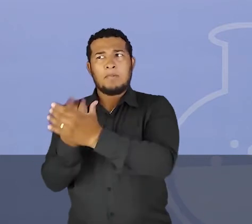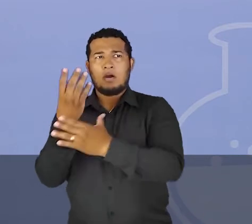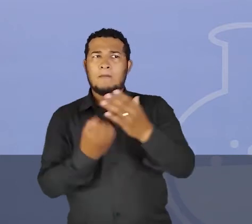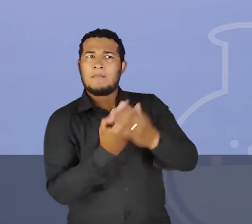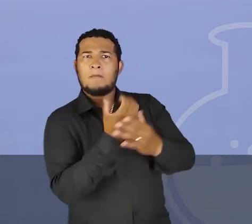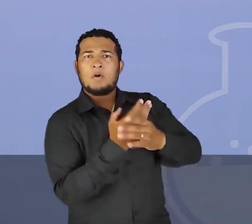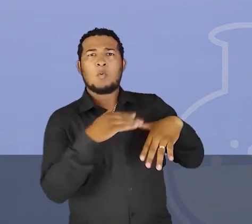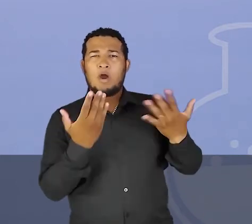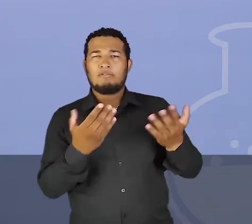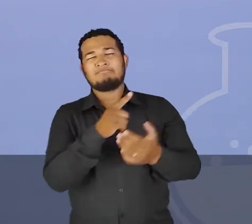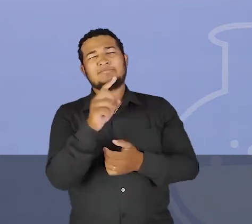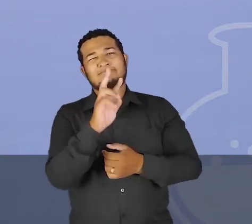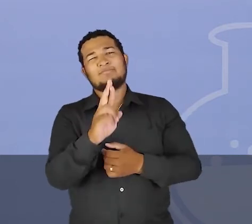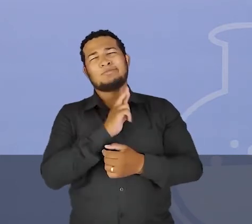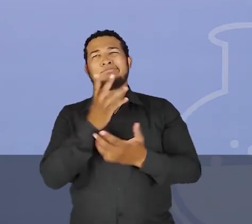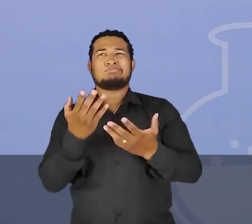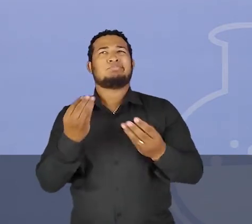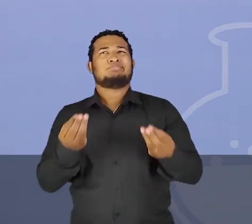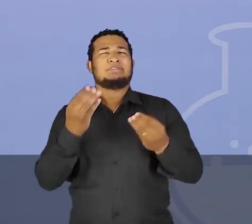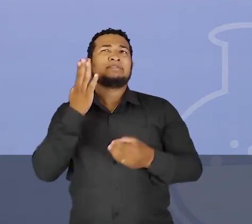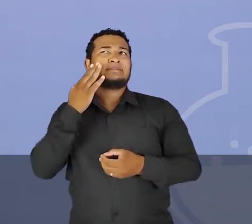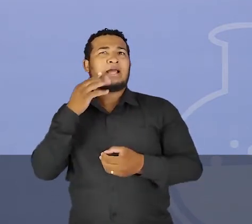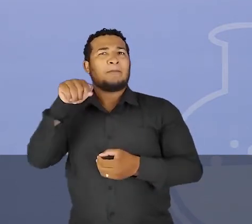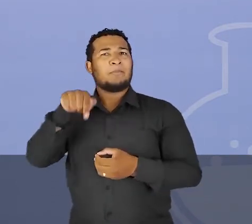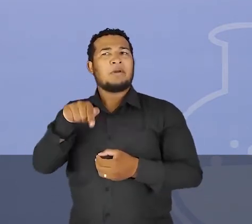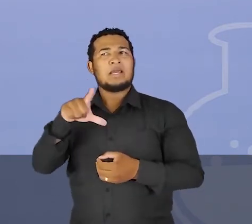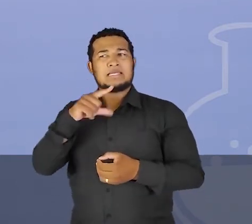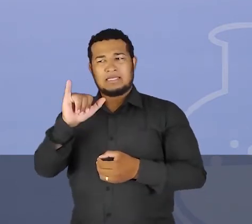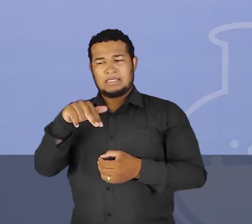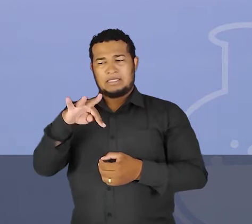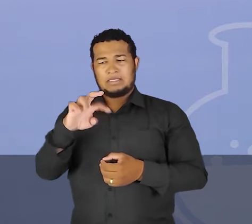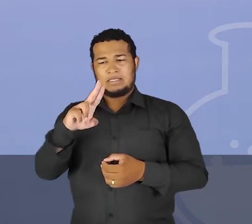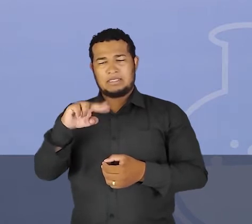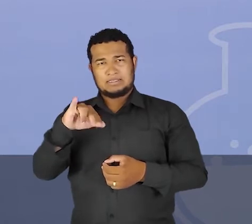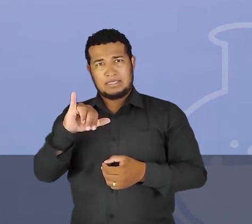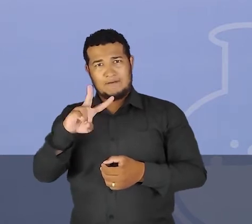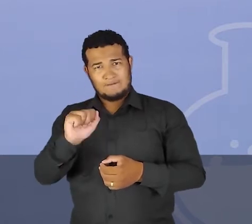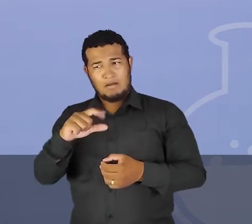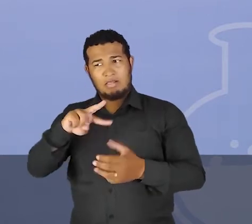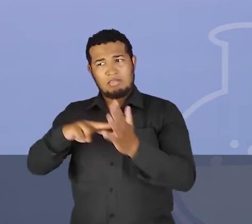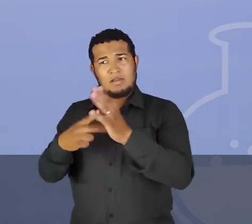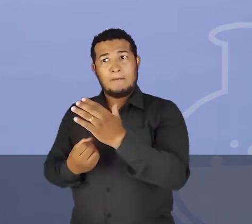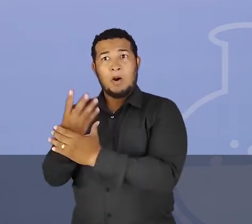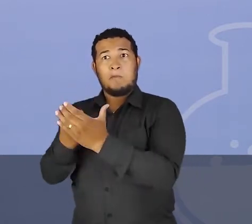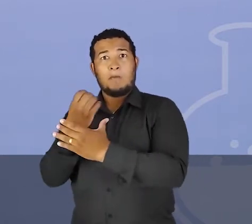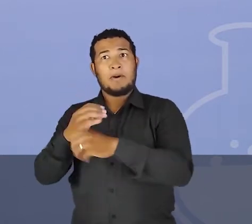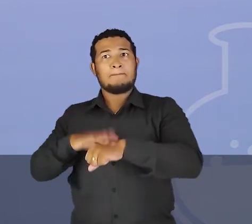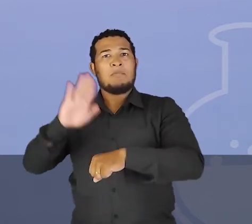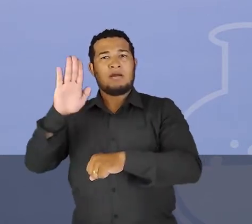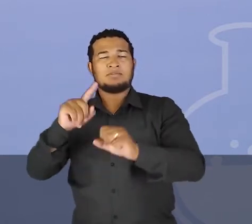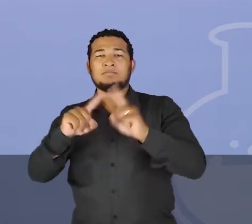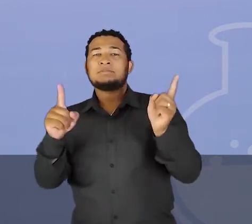Claro que você vai responder para mim, uai, professora, você acabou de falar que a intensiva usa máquina e tem maior produção. Verdade. Mas